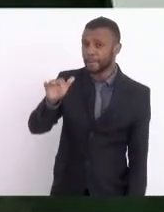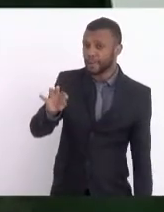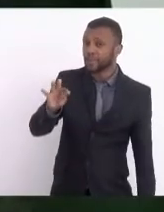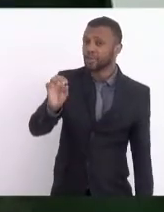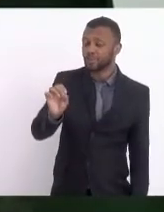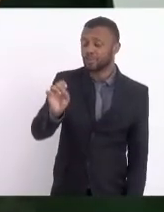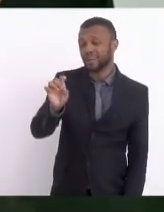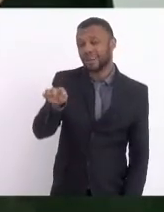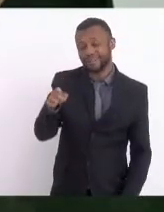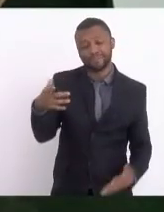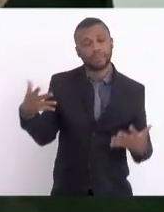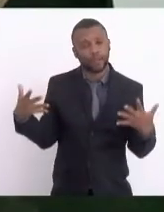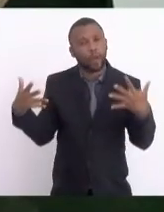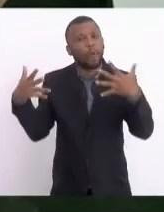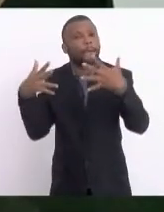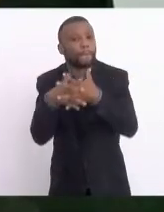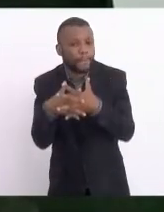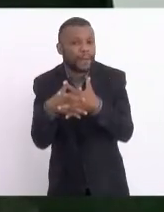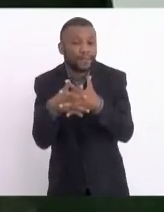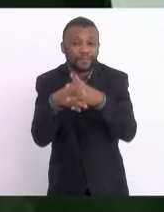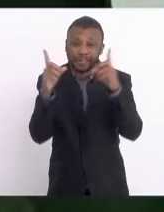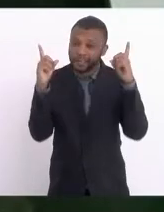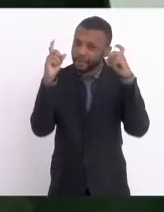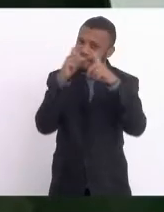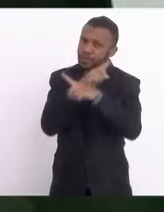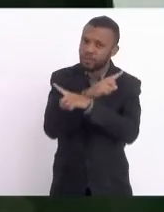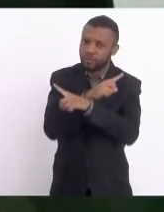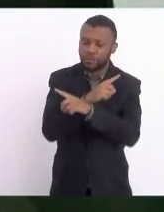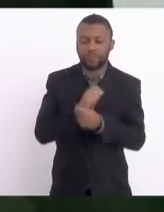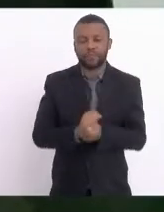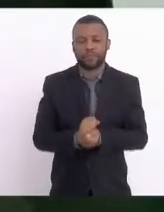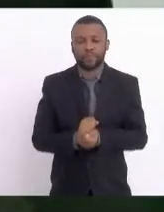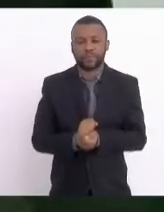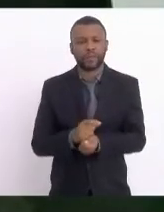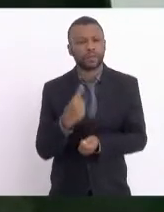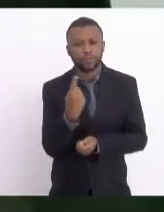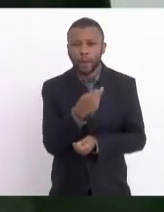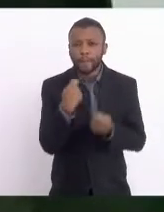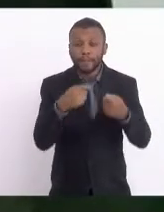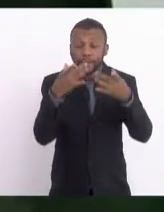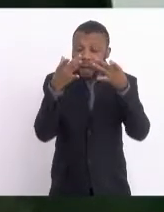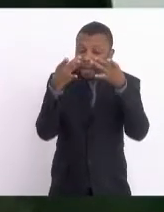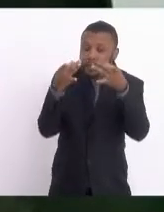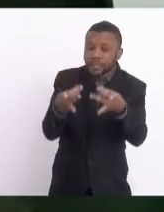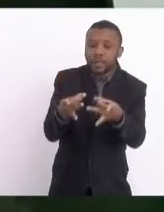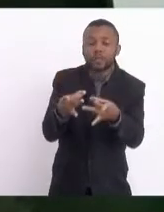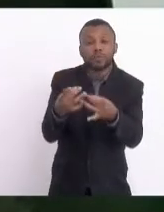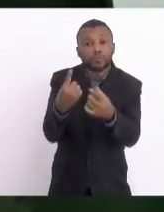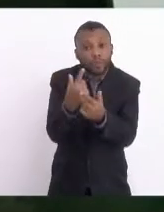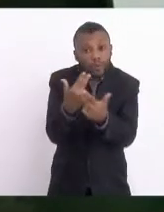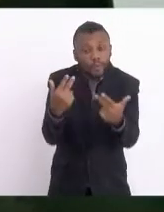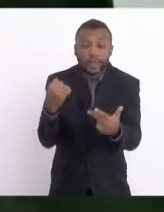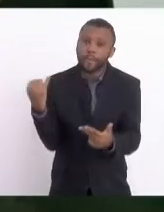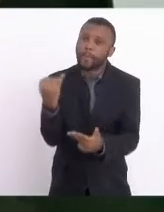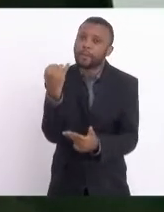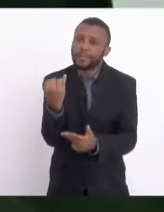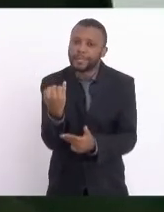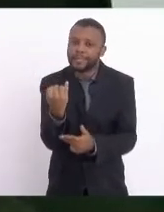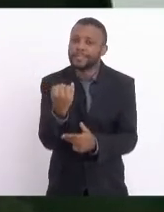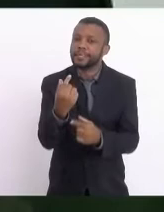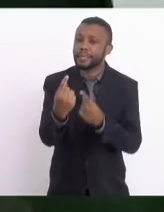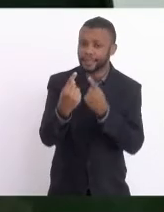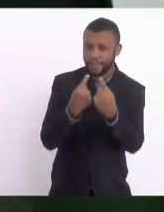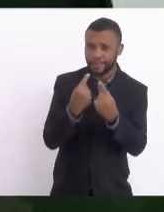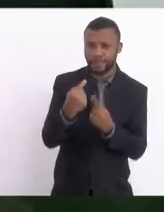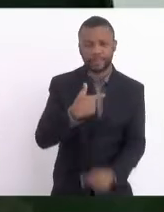O que deve ser relevante na Avenida Presidente Vargas